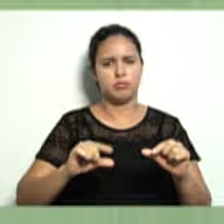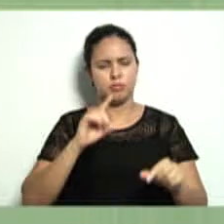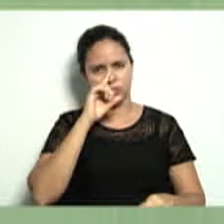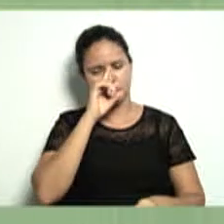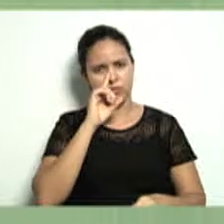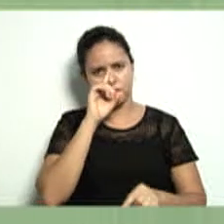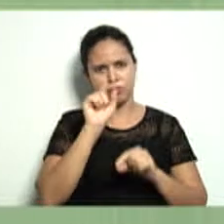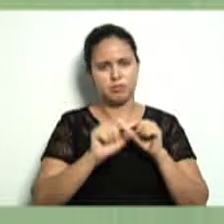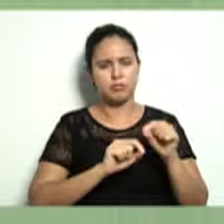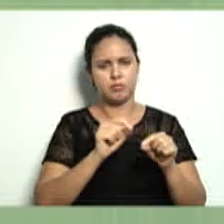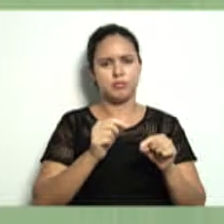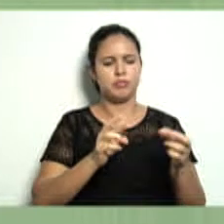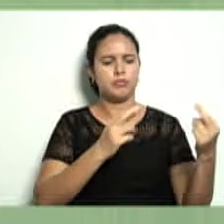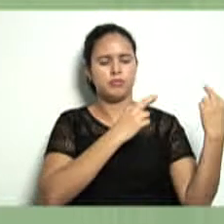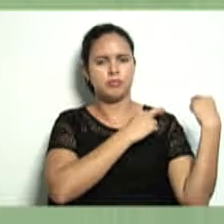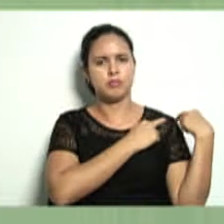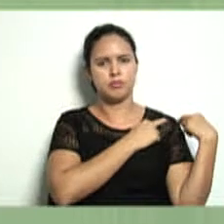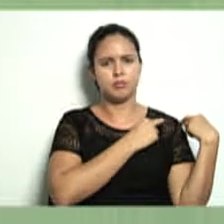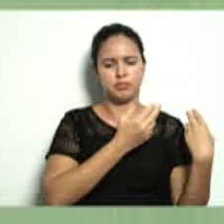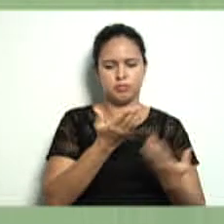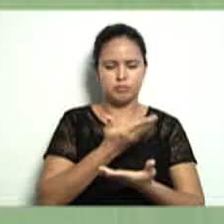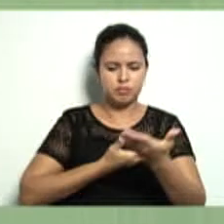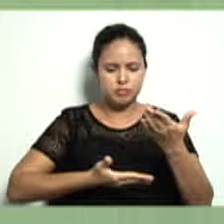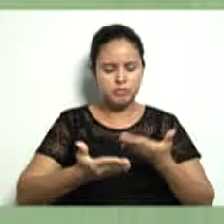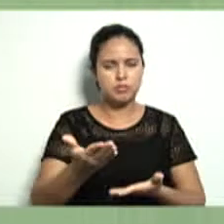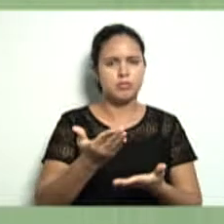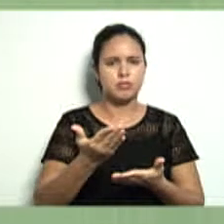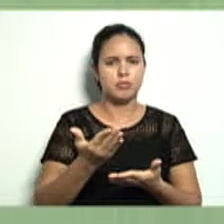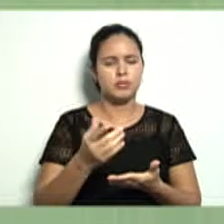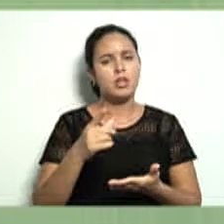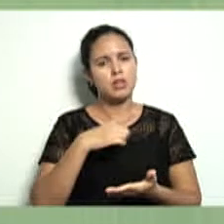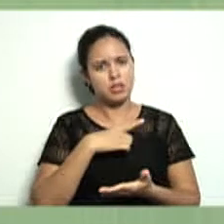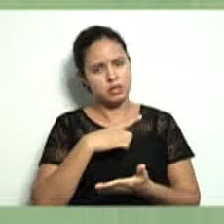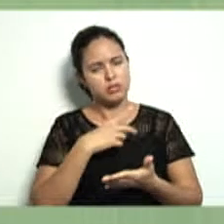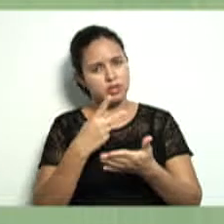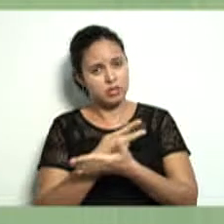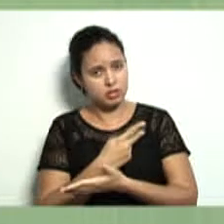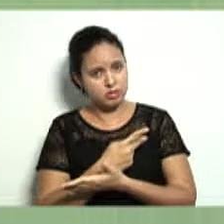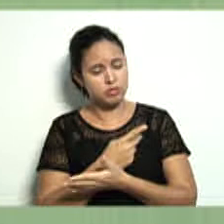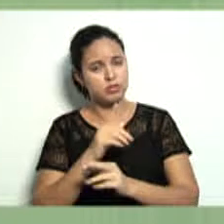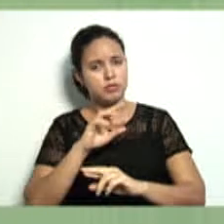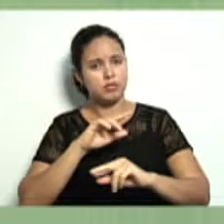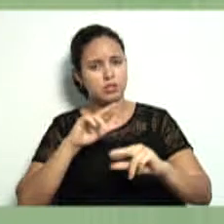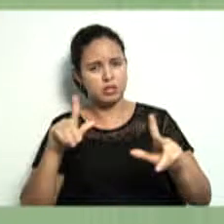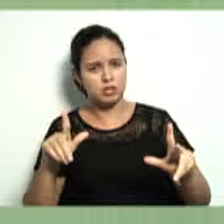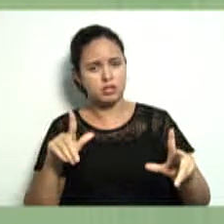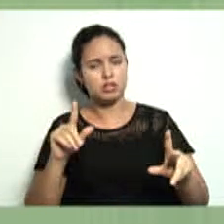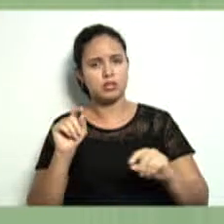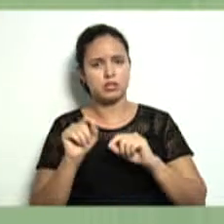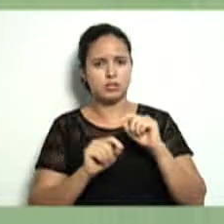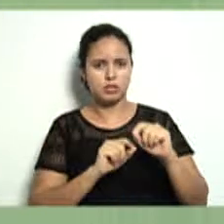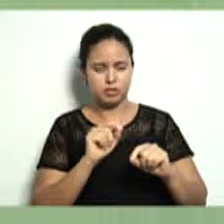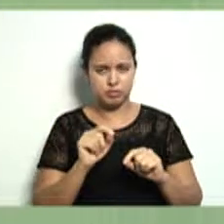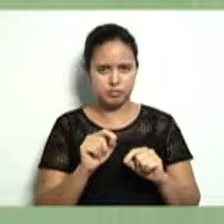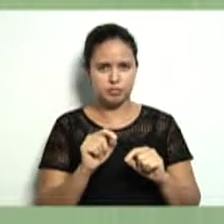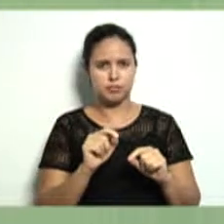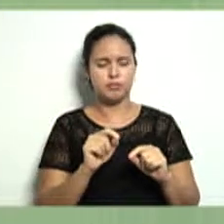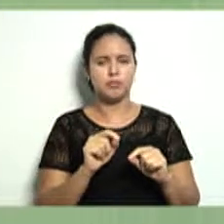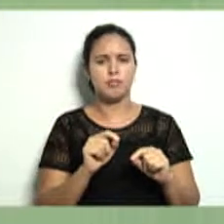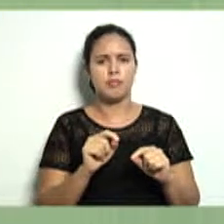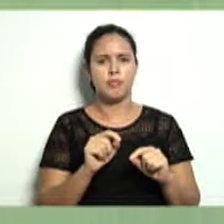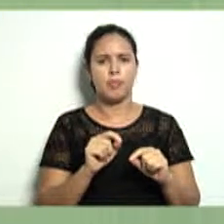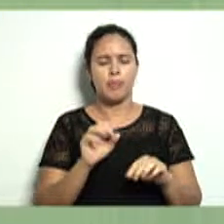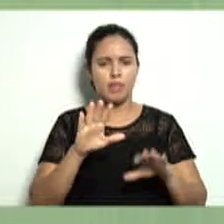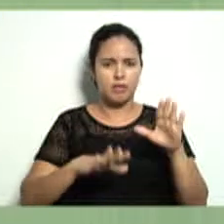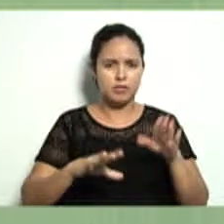resultados fica compartilhada. Temos um errinho aí nessa questão. Diferente aí, geralmente, quando